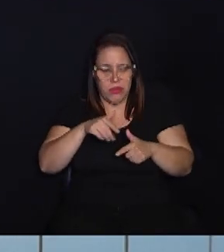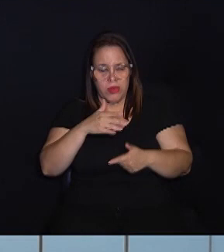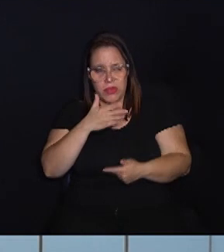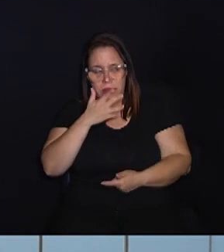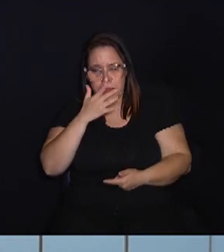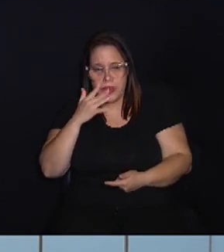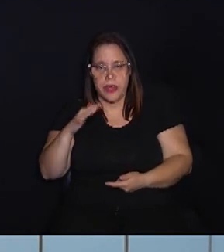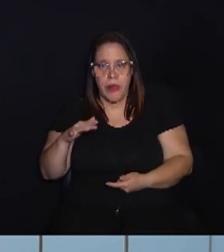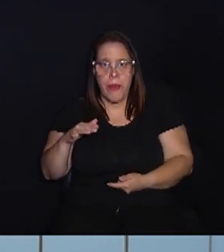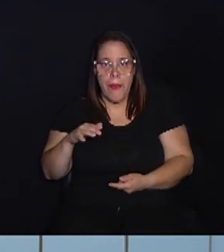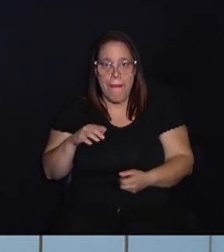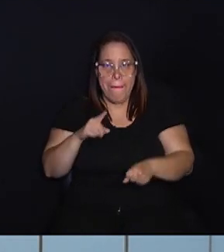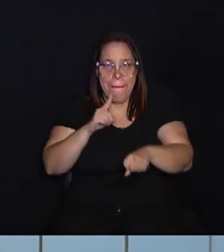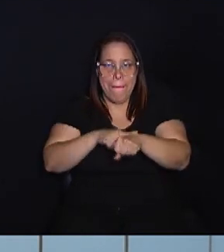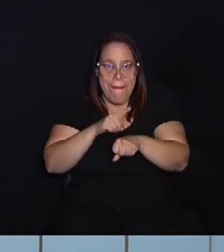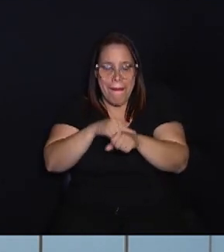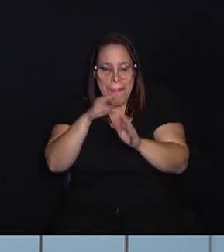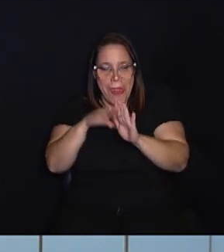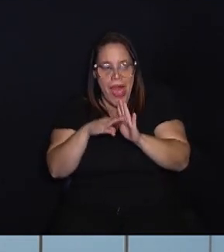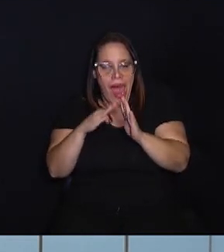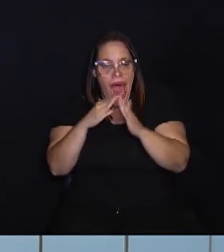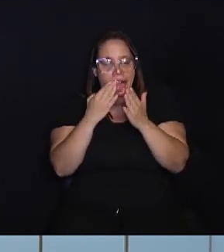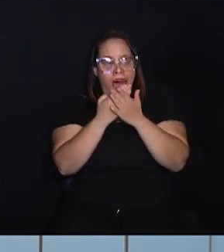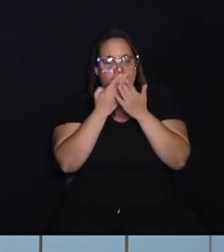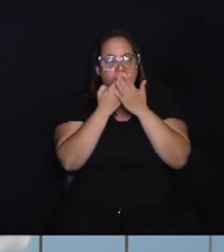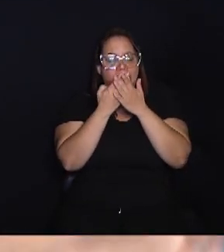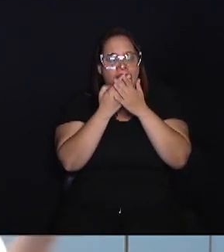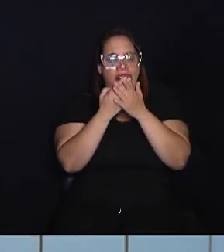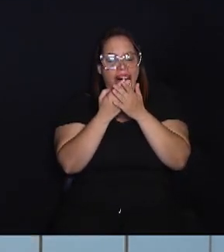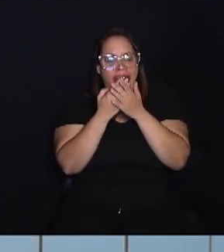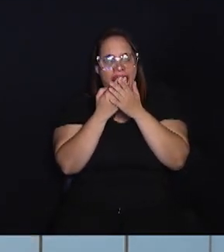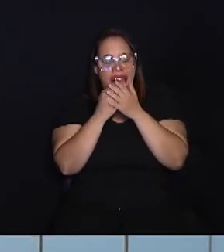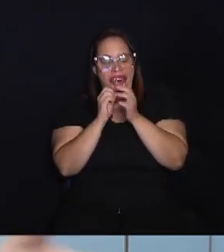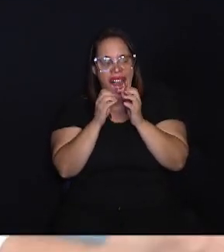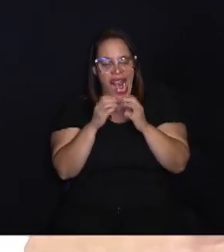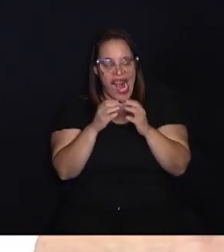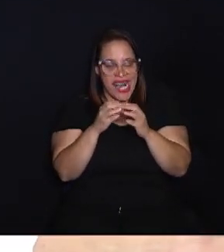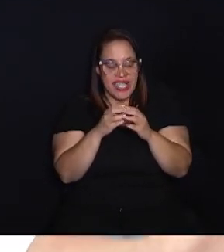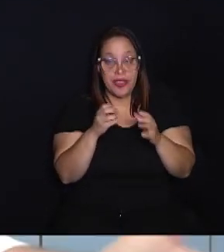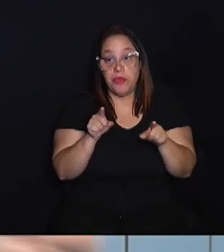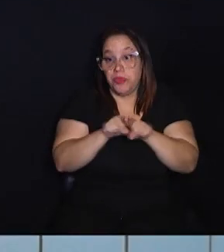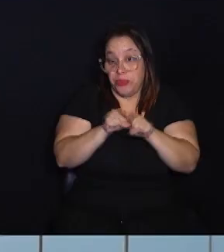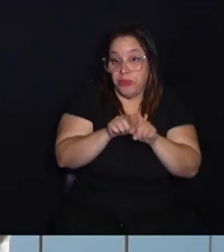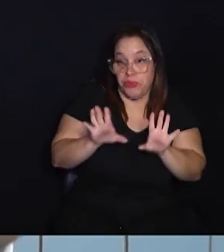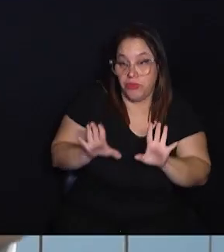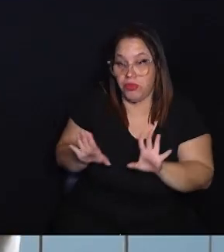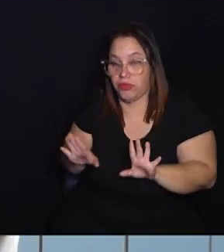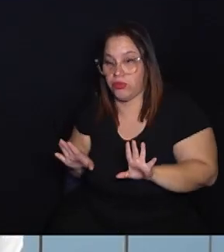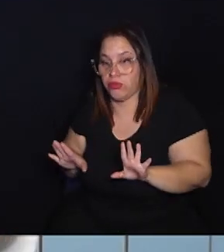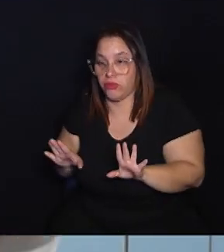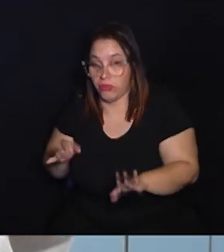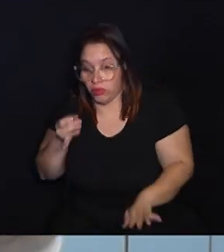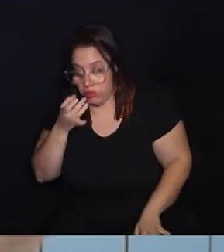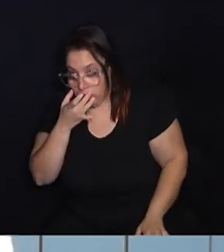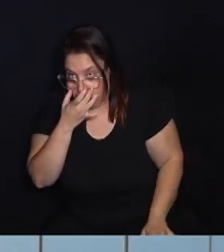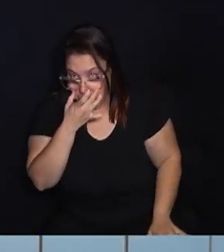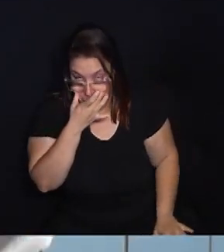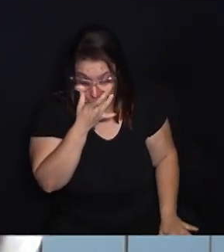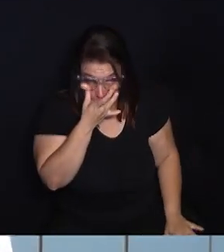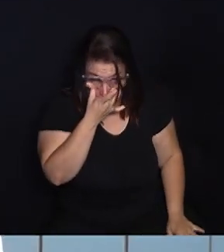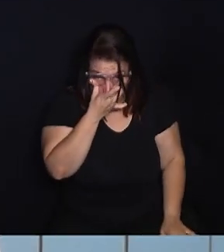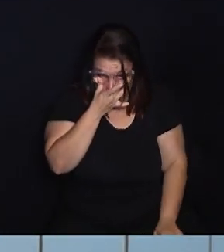mais tempo ou em creches, em abrigo, escola. Também, às vezes, até os